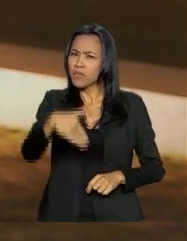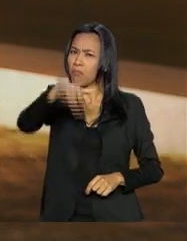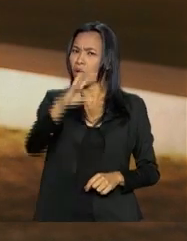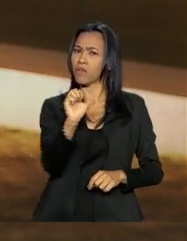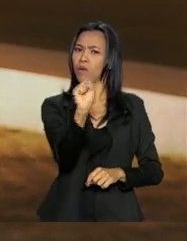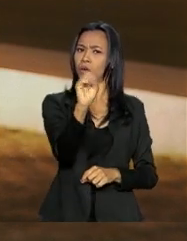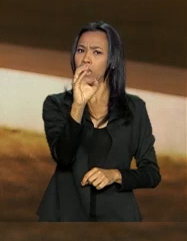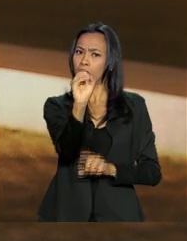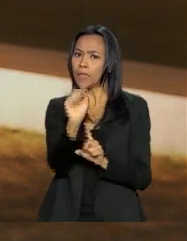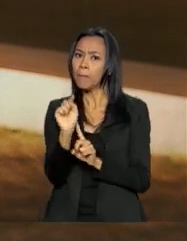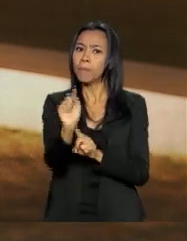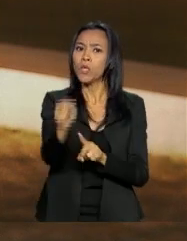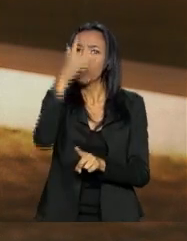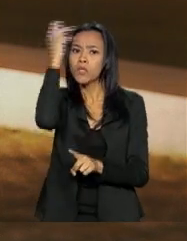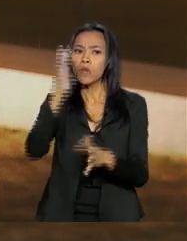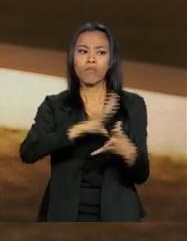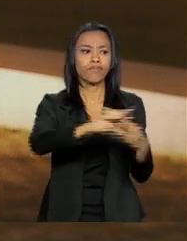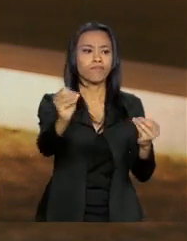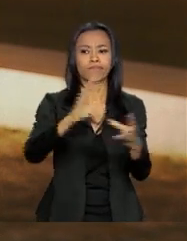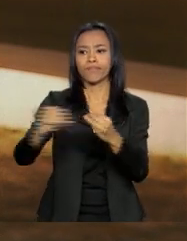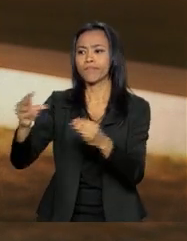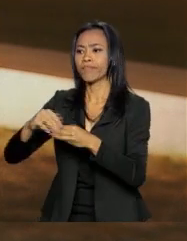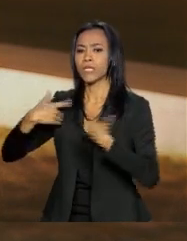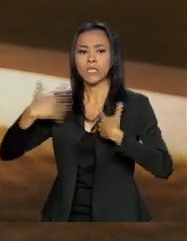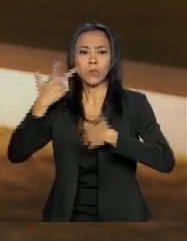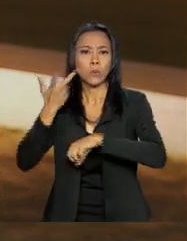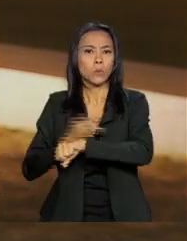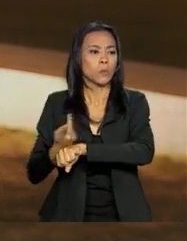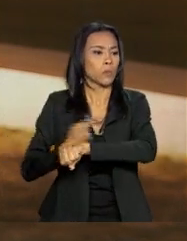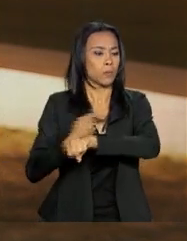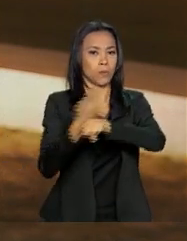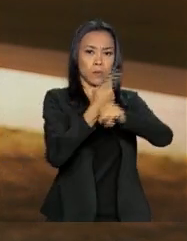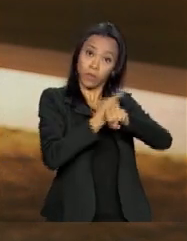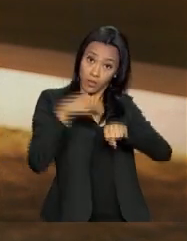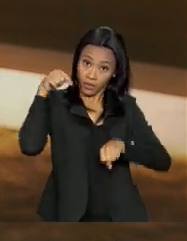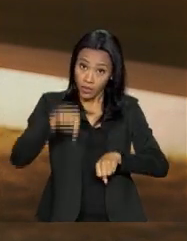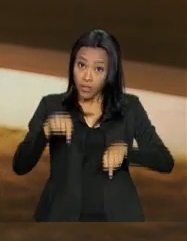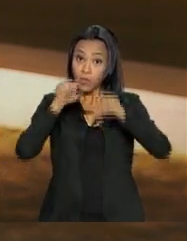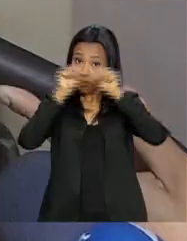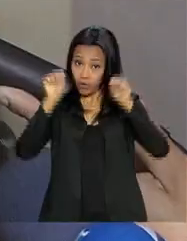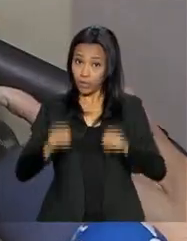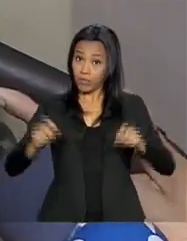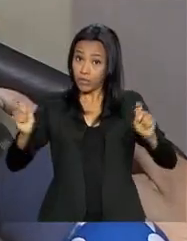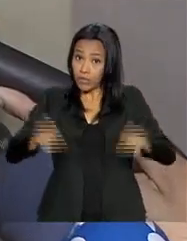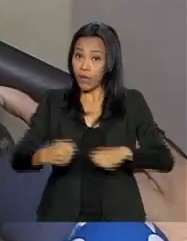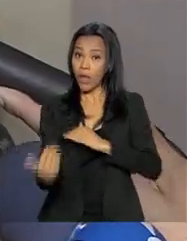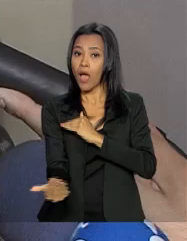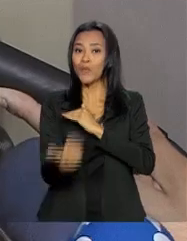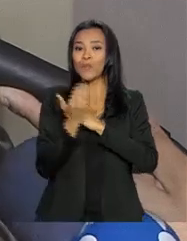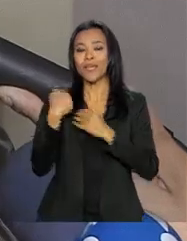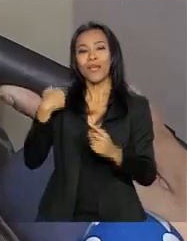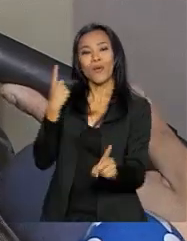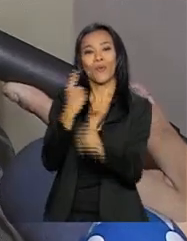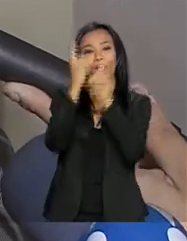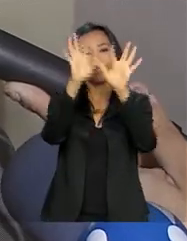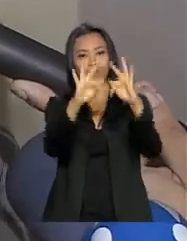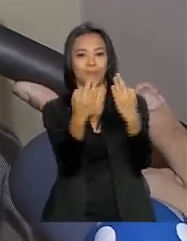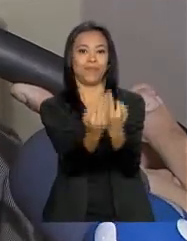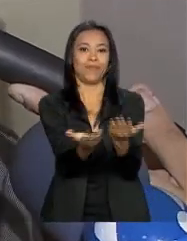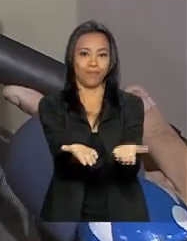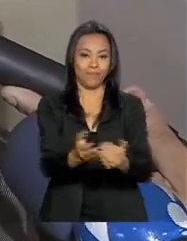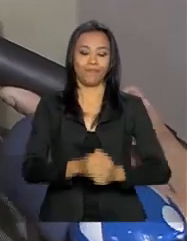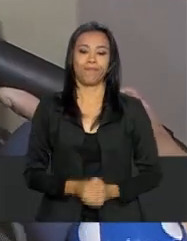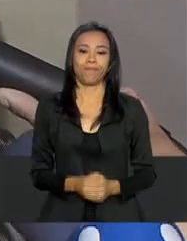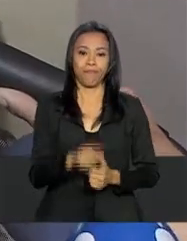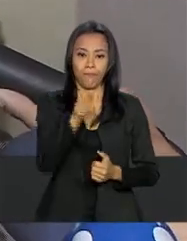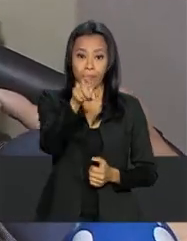desaparecidas que o sistema pode ajudar a elucidar casos e reúne famílias ao fazer esse protocolo nós